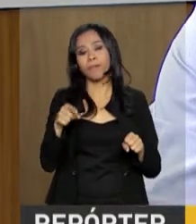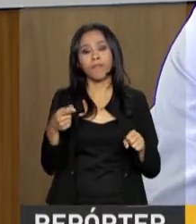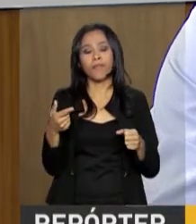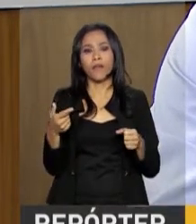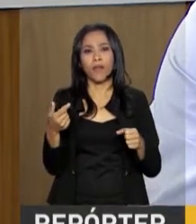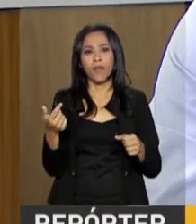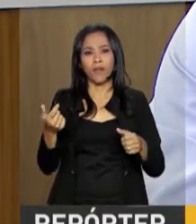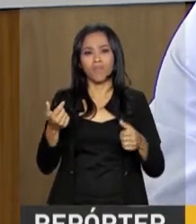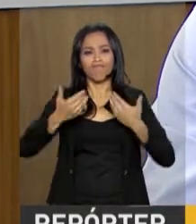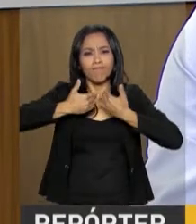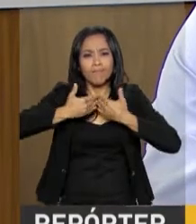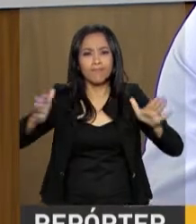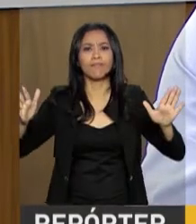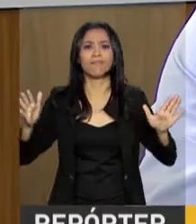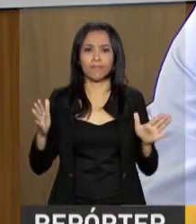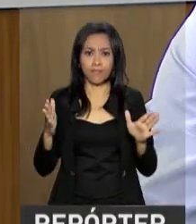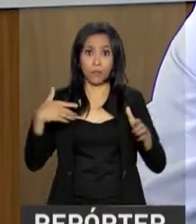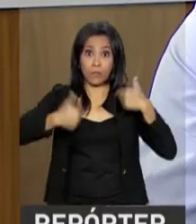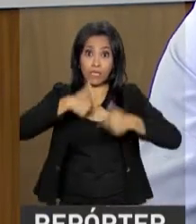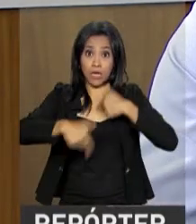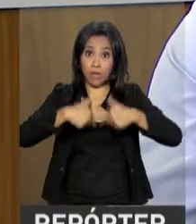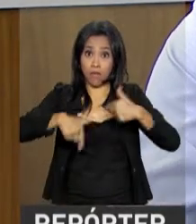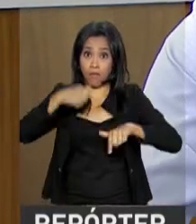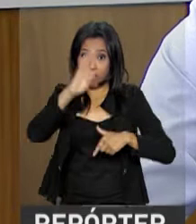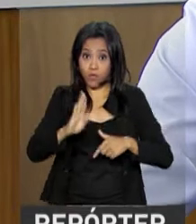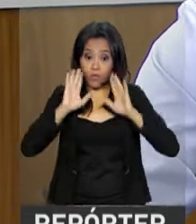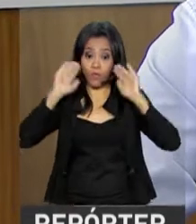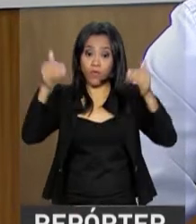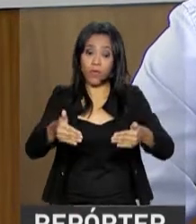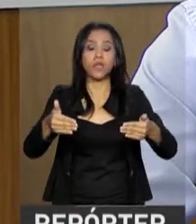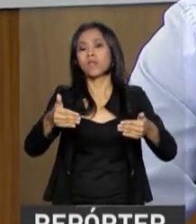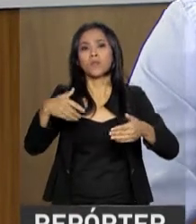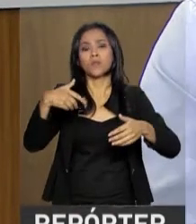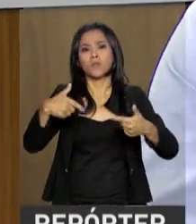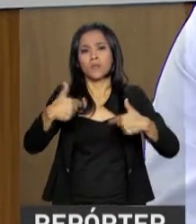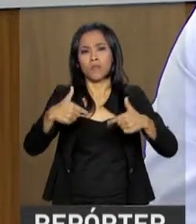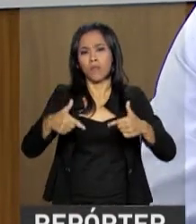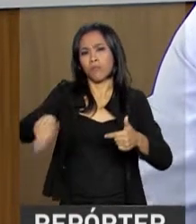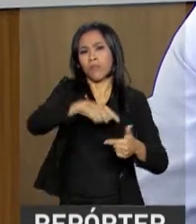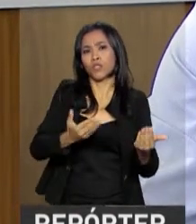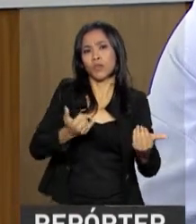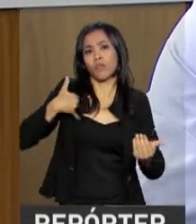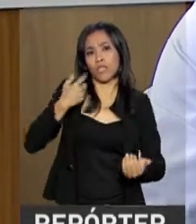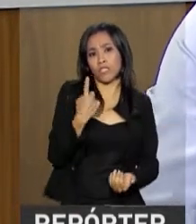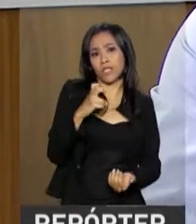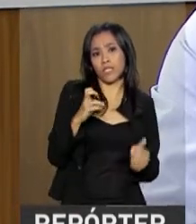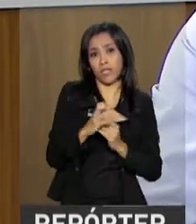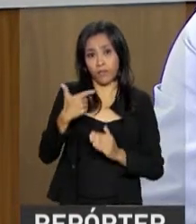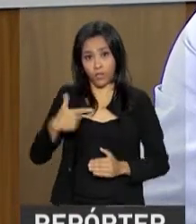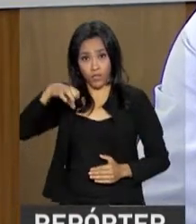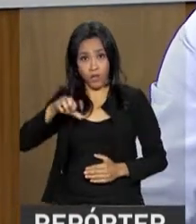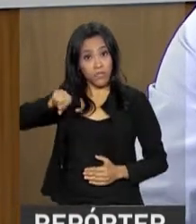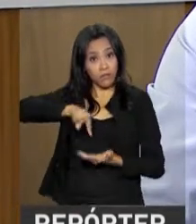inédito no Brasil no que tange à implementação de políticas voltadas a jovens de 15 a 29 anos, que representa 27%